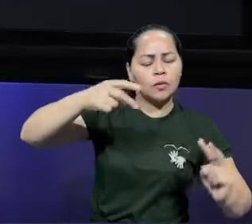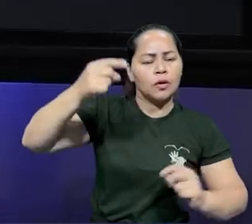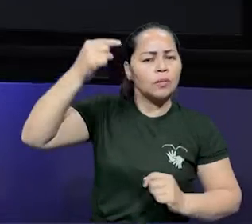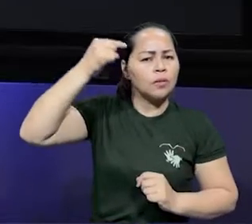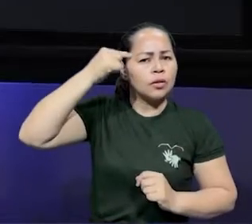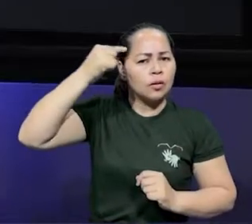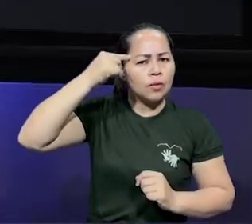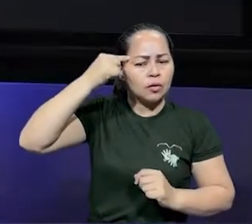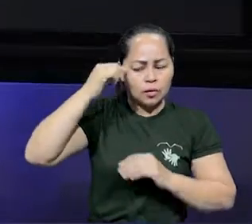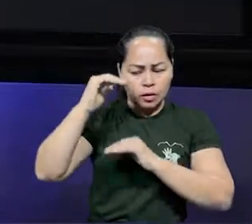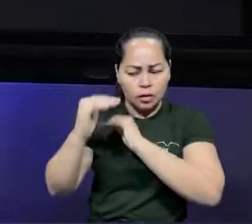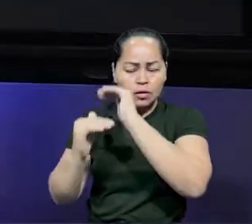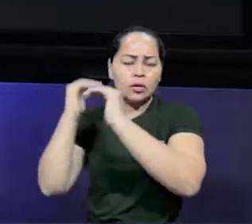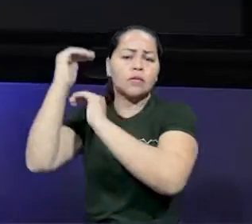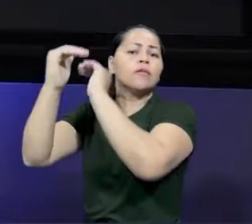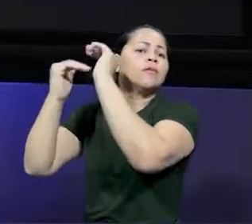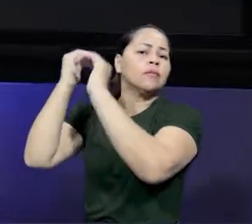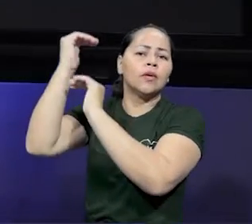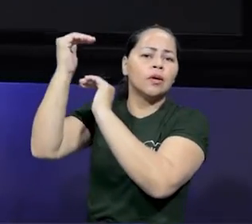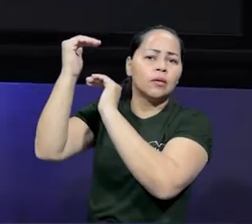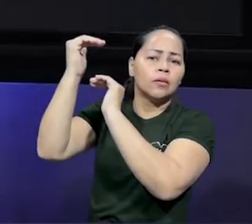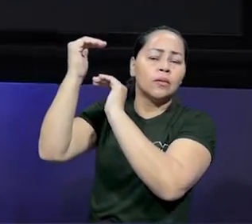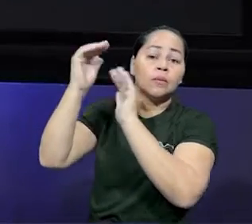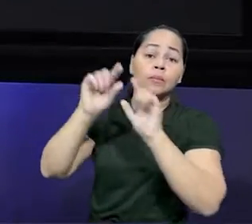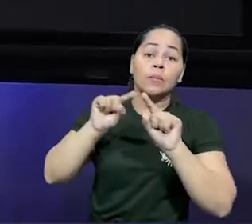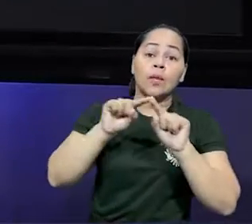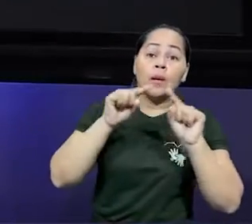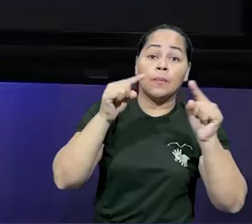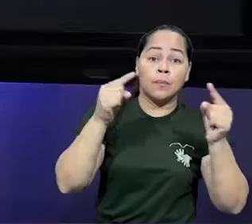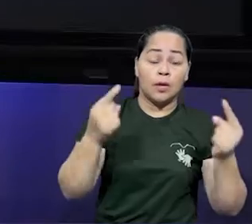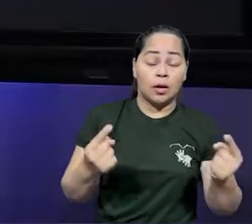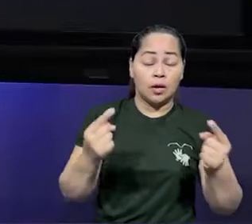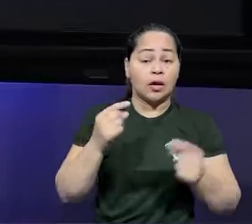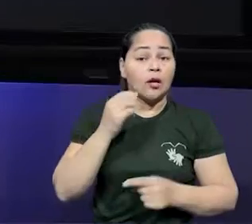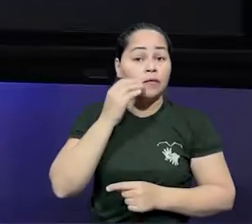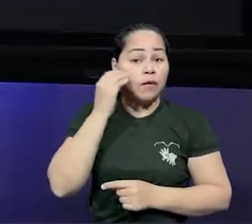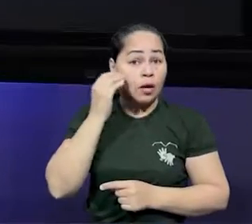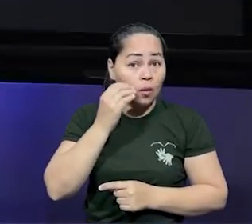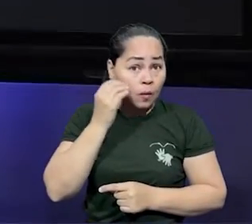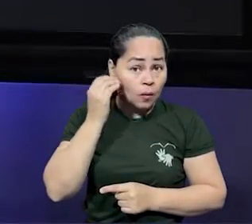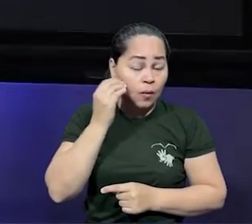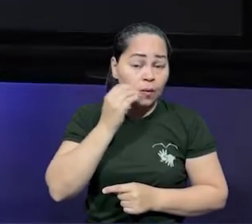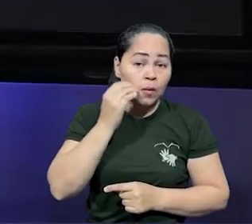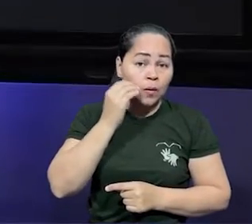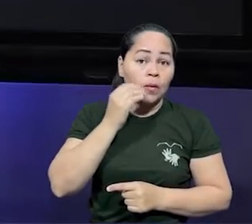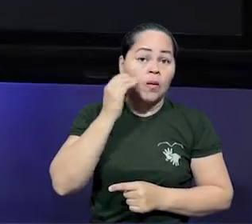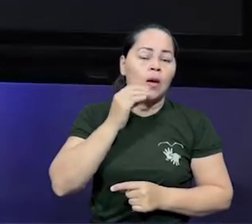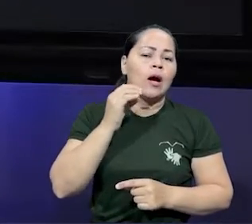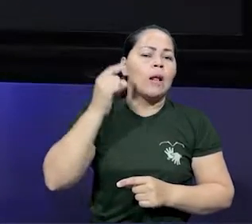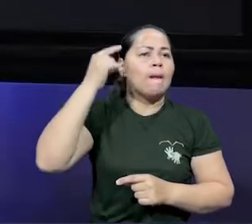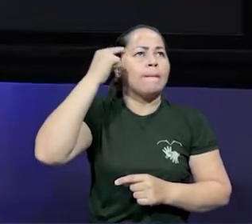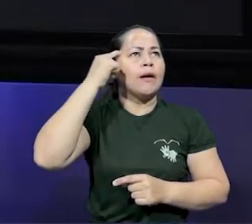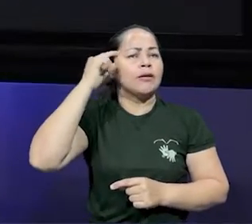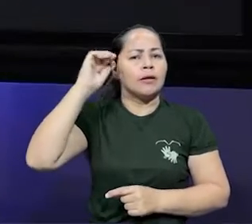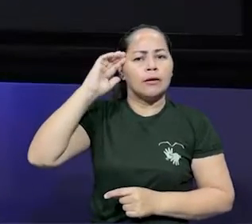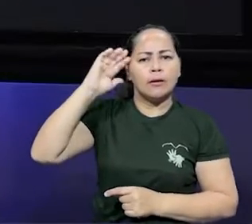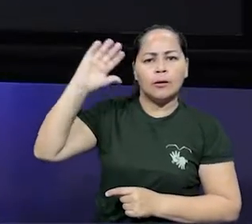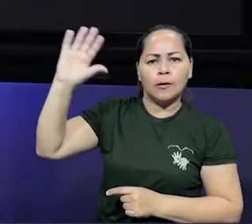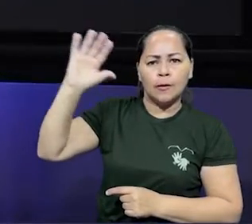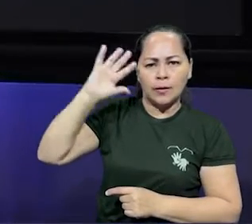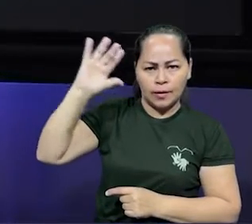do desenvolvimento. Mas Vallon coloca a ênfase da sua teoria